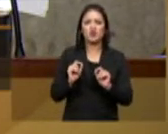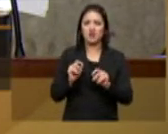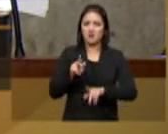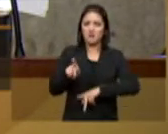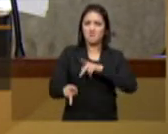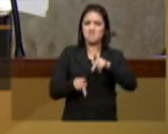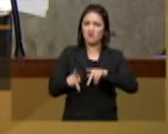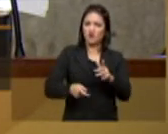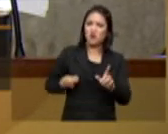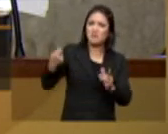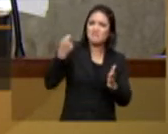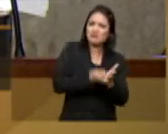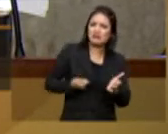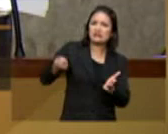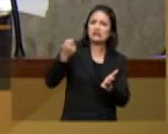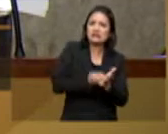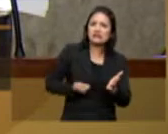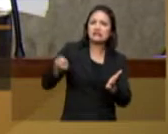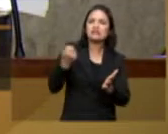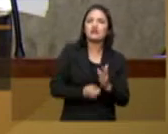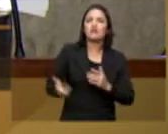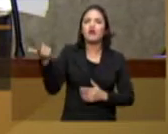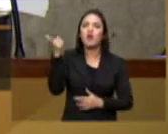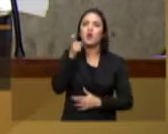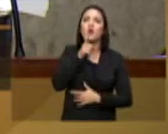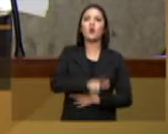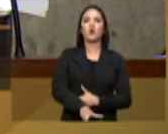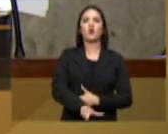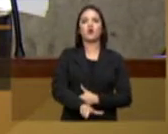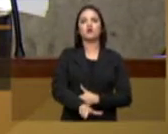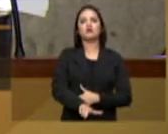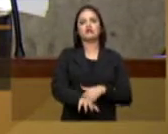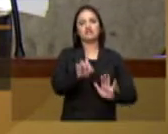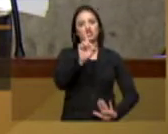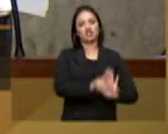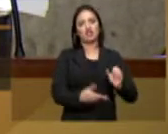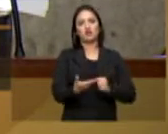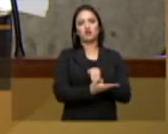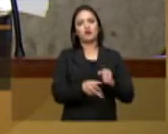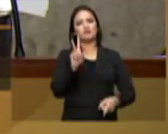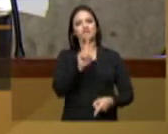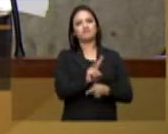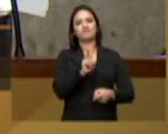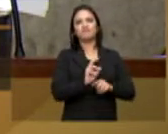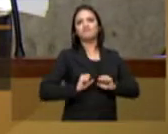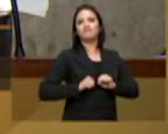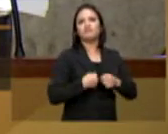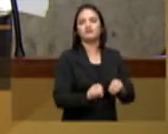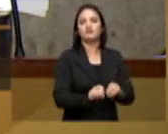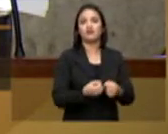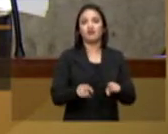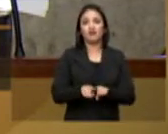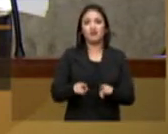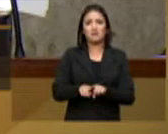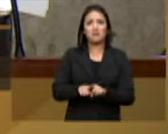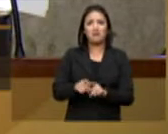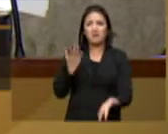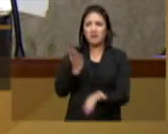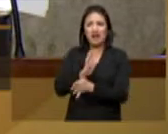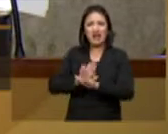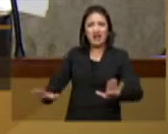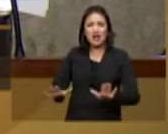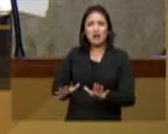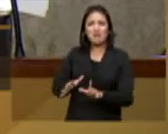povo pela conquista e preservação de seus direitos básicos contra a opressão e o abuso de